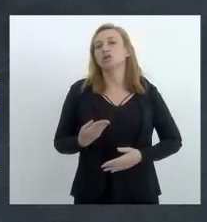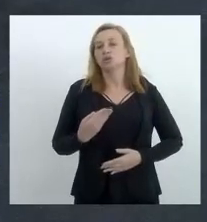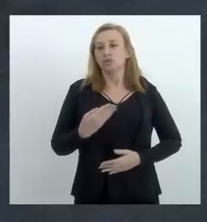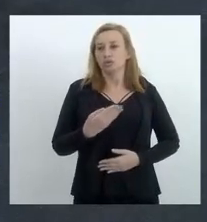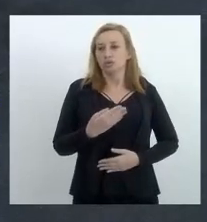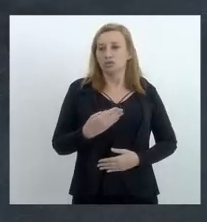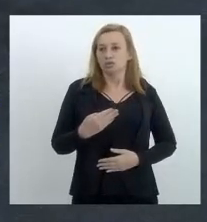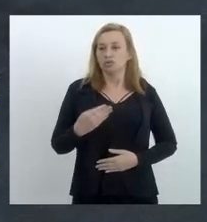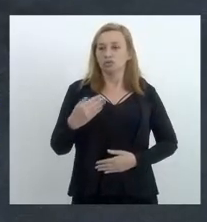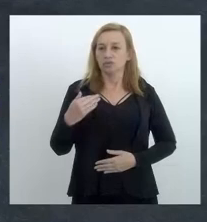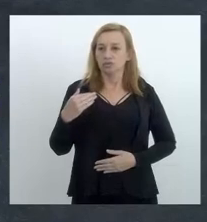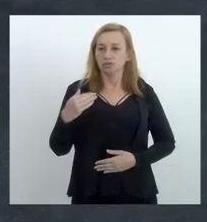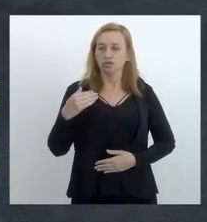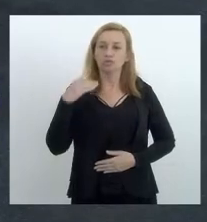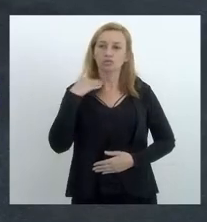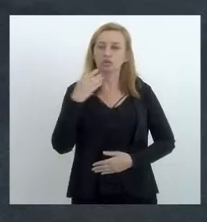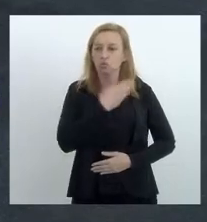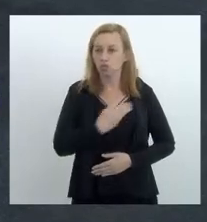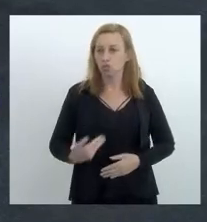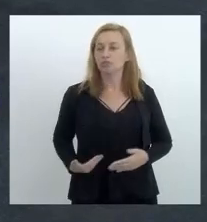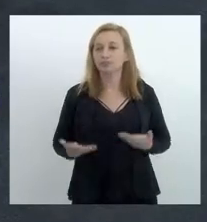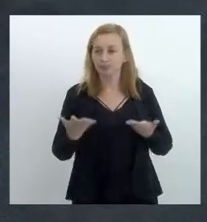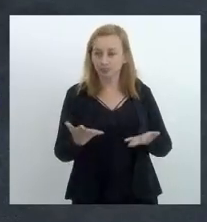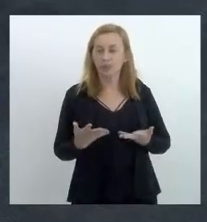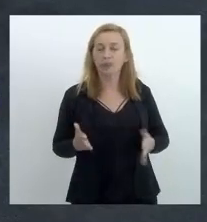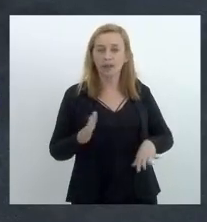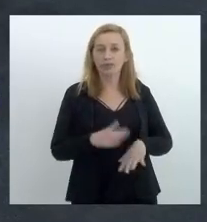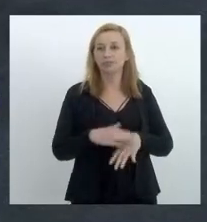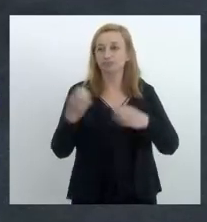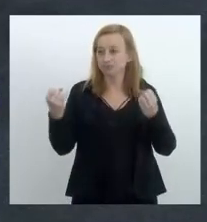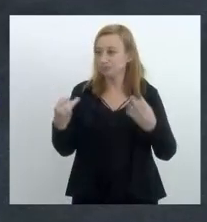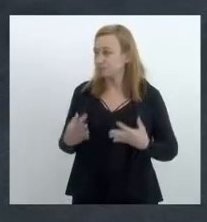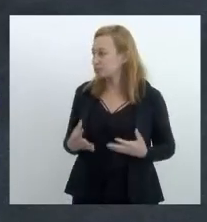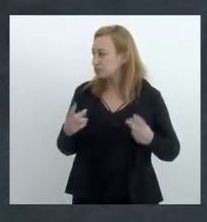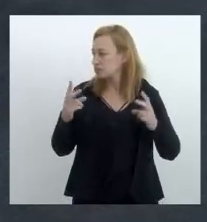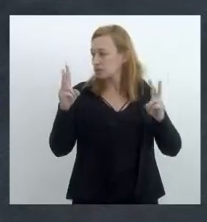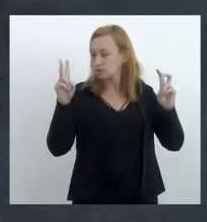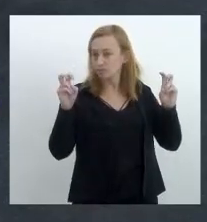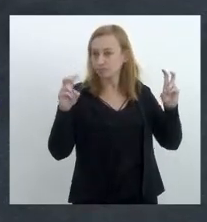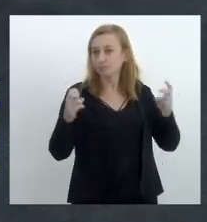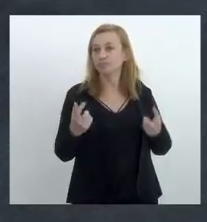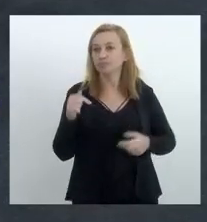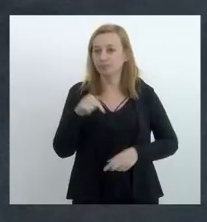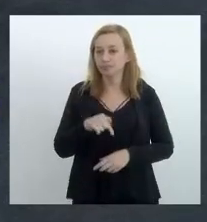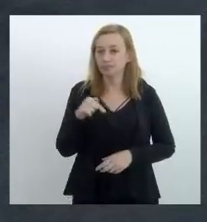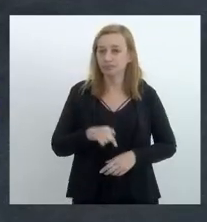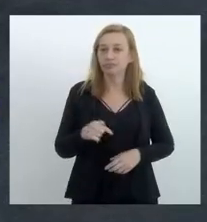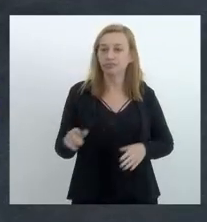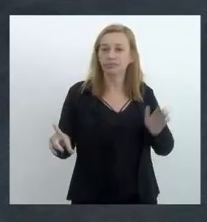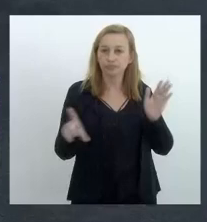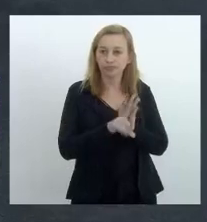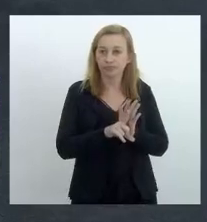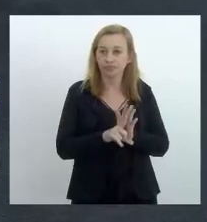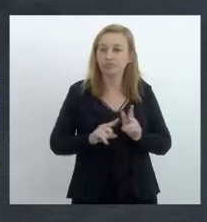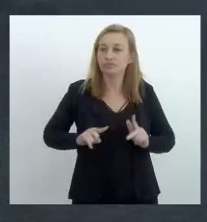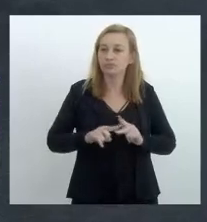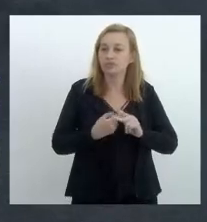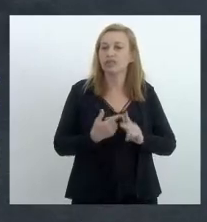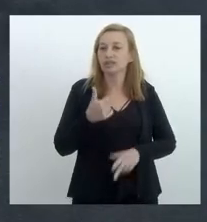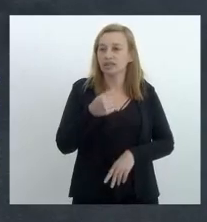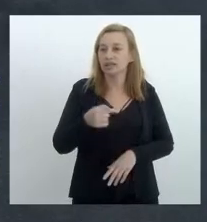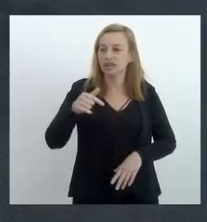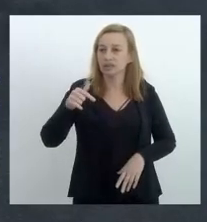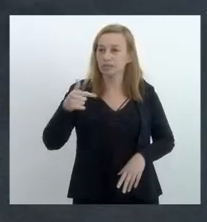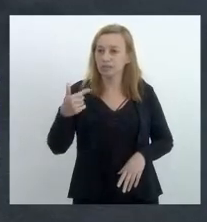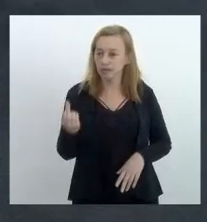públicas, porque ele vetou o artigo que proibia. Então, eu queria um pouquinho mais de explicação sobre isso. E aqui, só falar que essa lei, ela modifica a